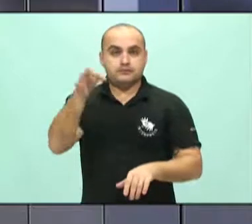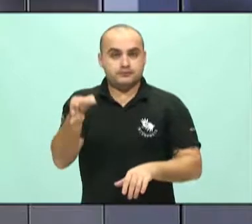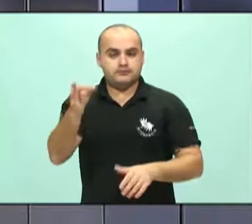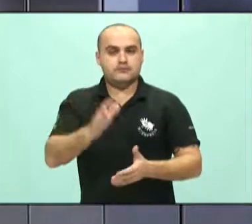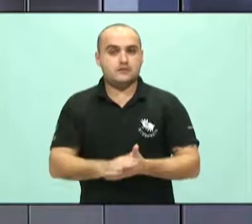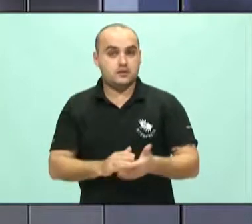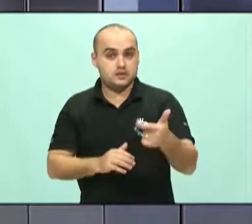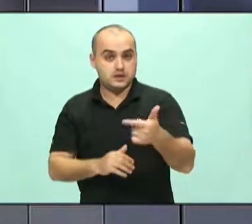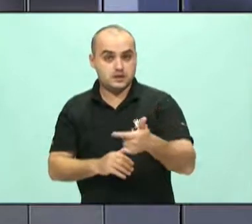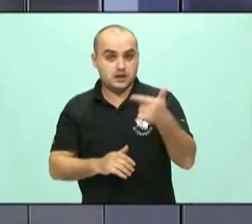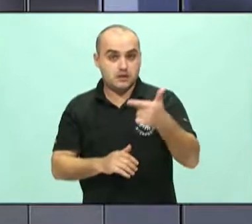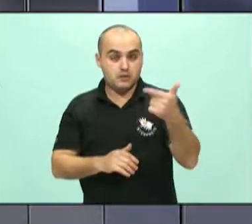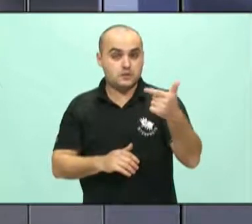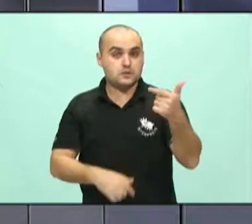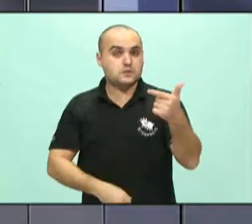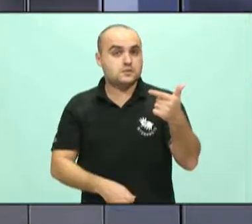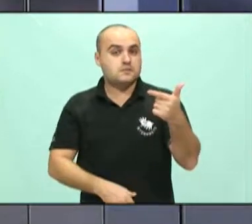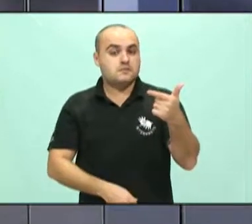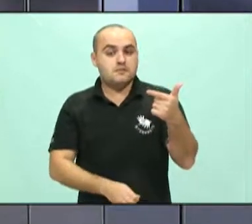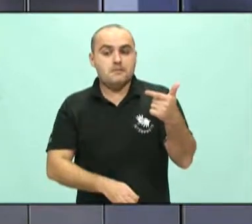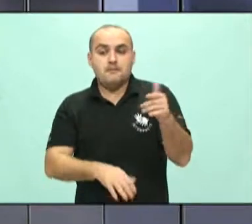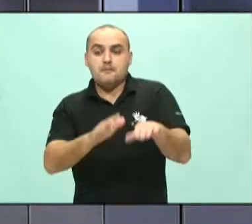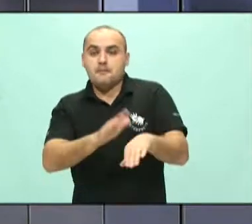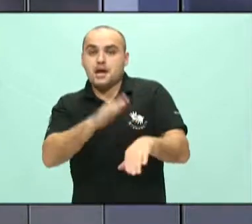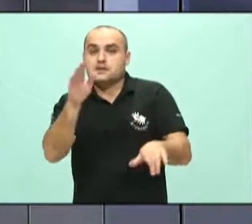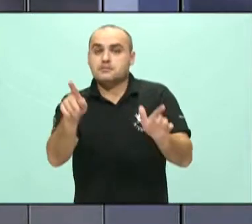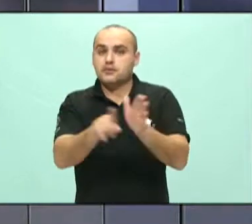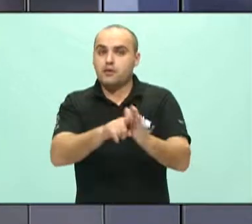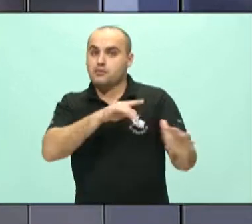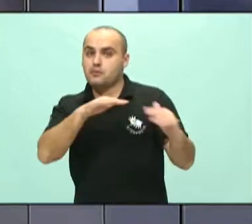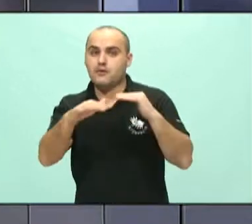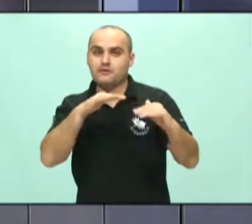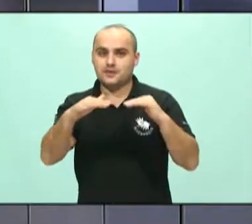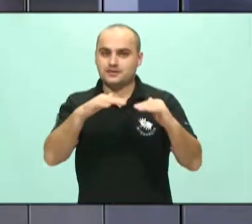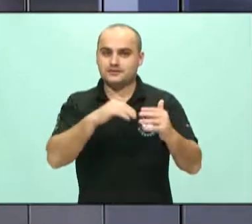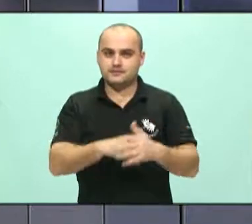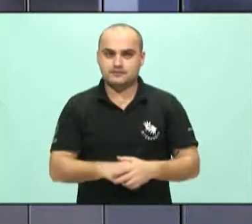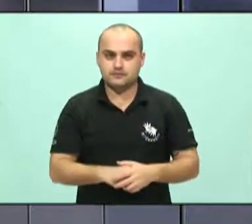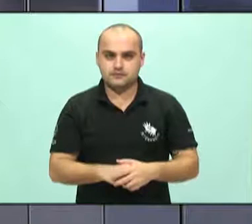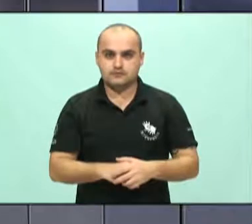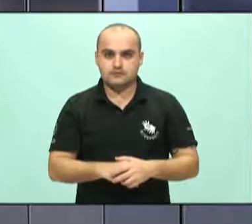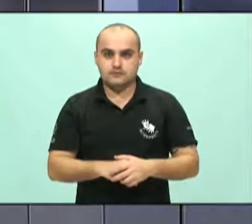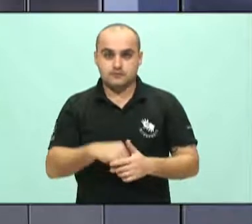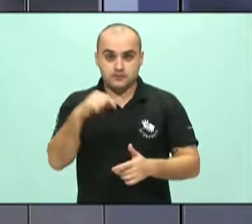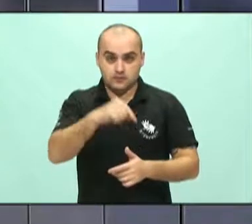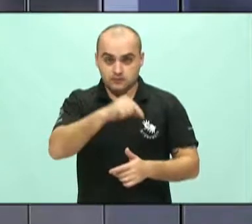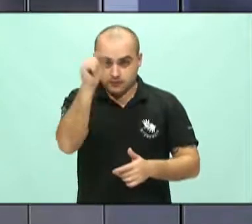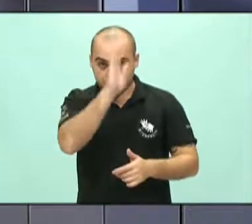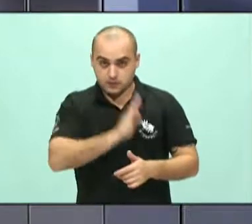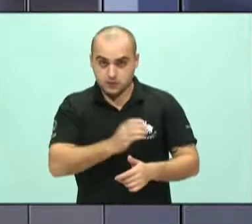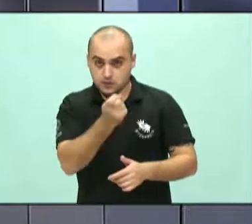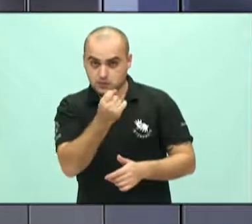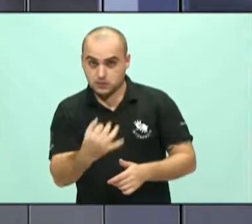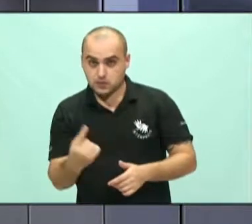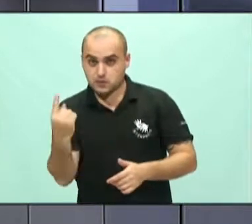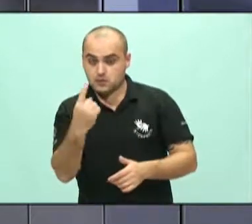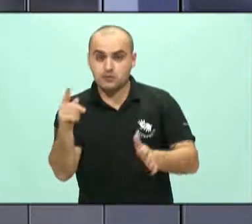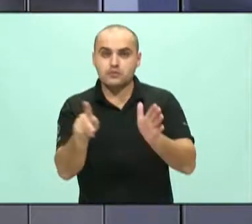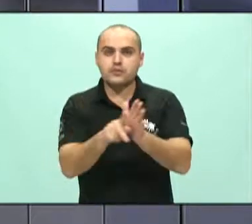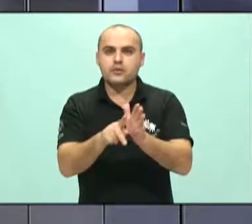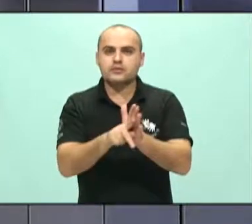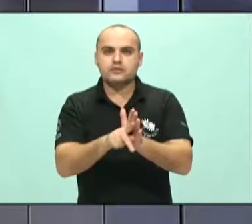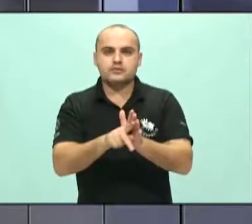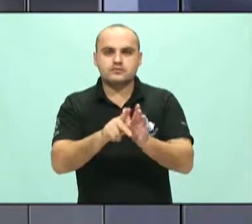maior porto do Brasil em operações. Nós somos o maior porto do Brasil, número 1 em